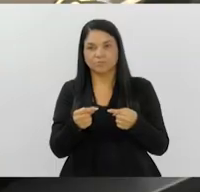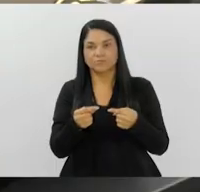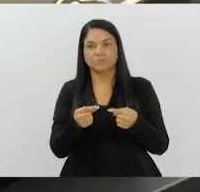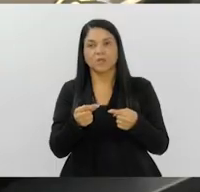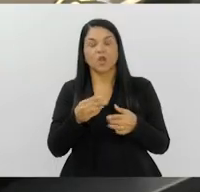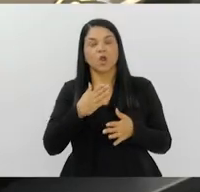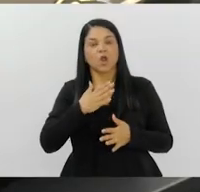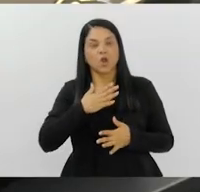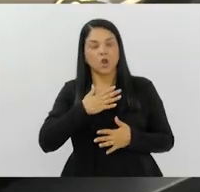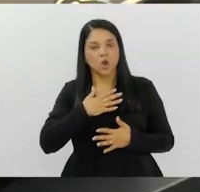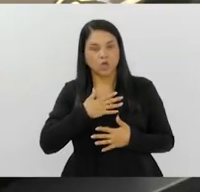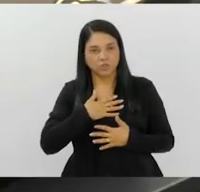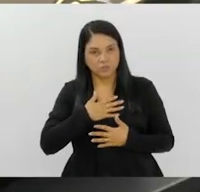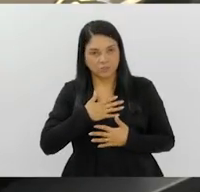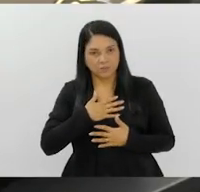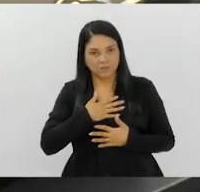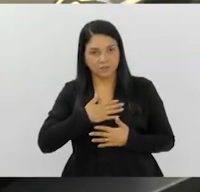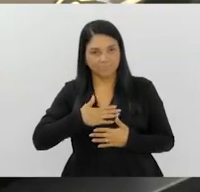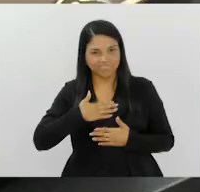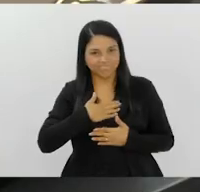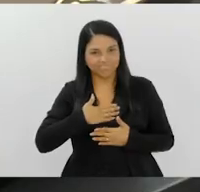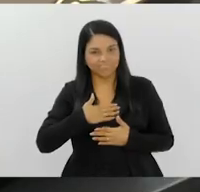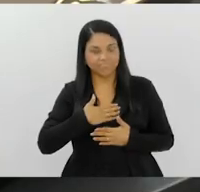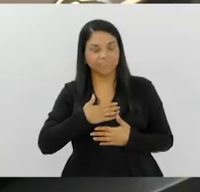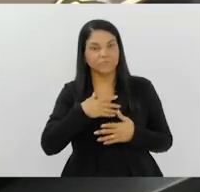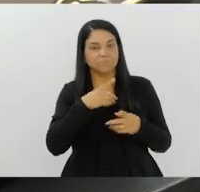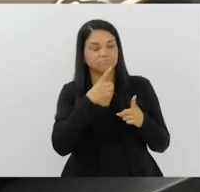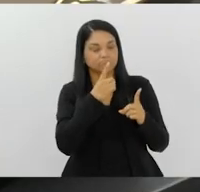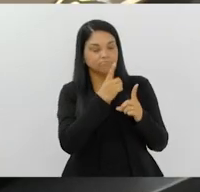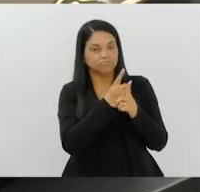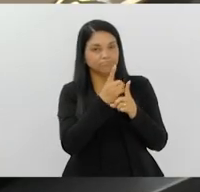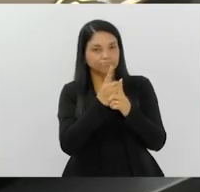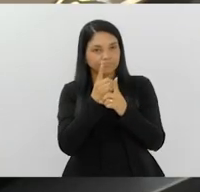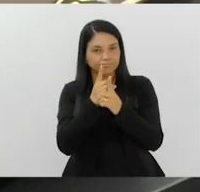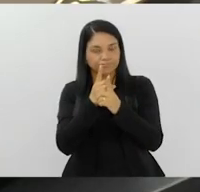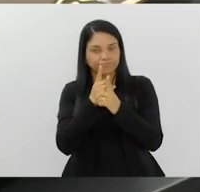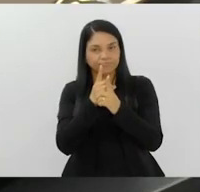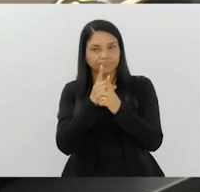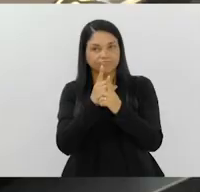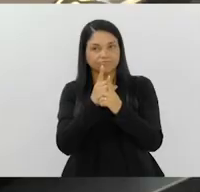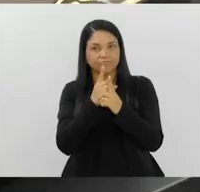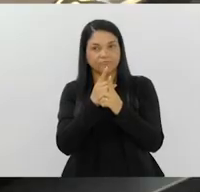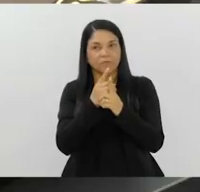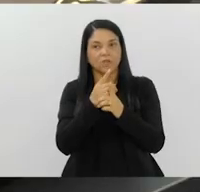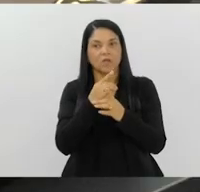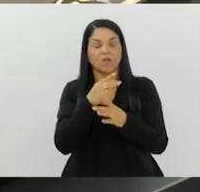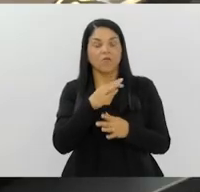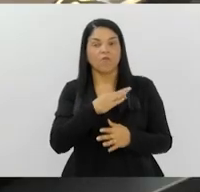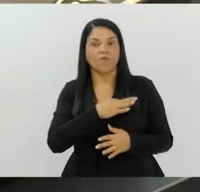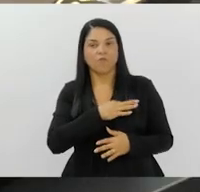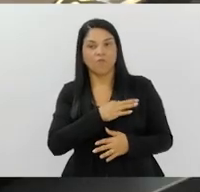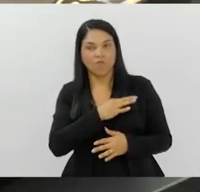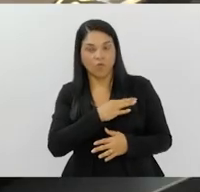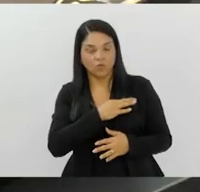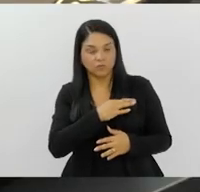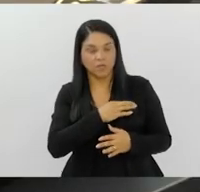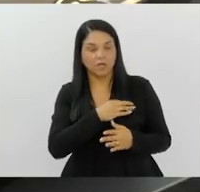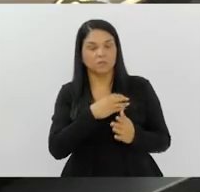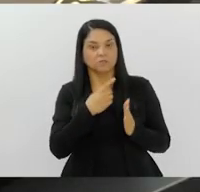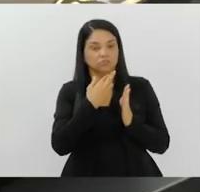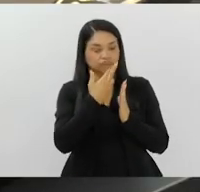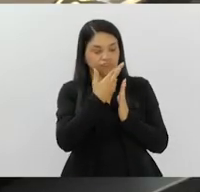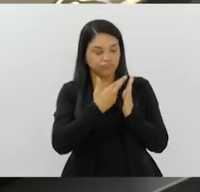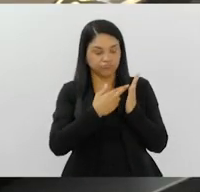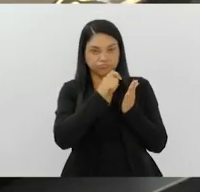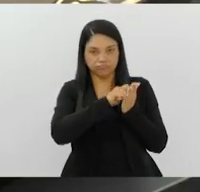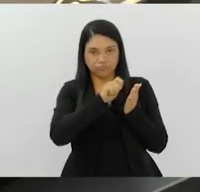gostaria que fosse feita pela identificação voluntária autoidentificação isso no nosso boletim de ocorrência já tem